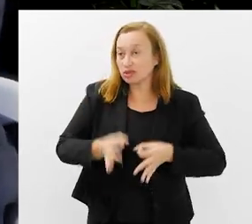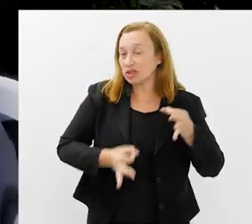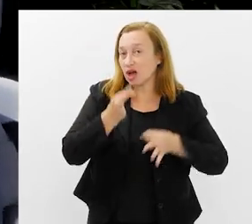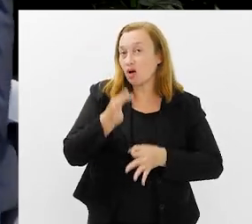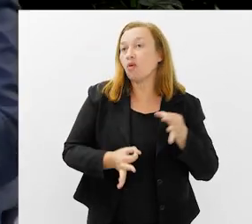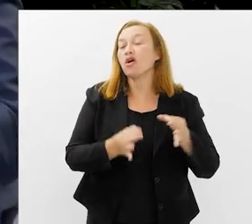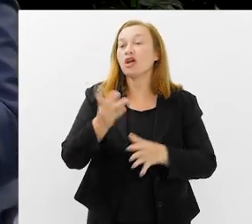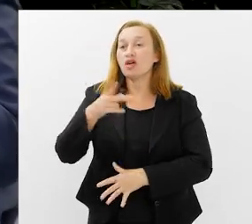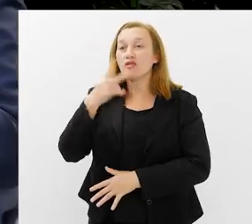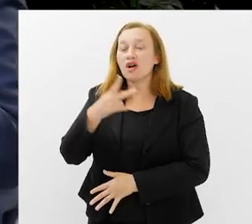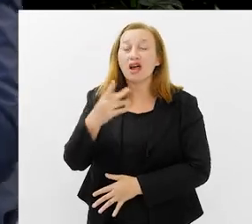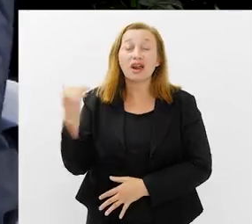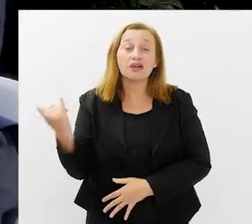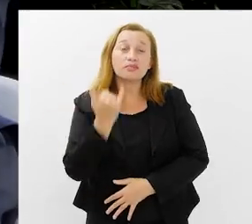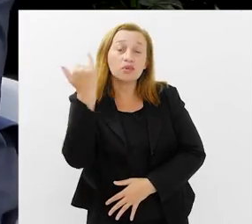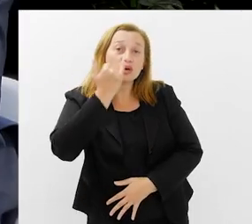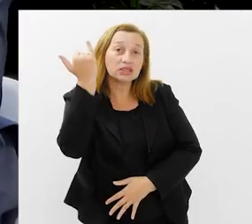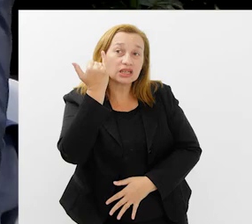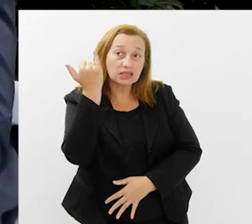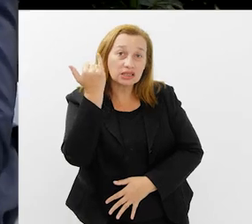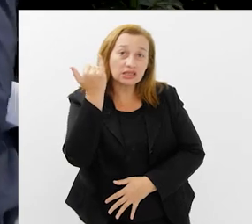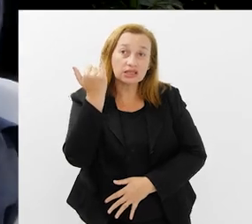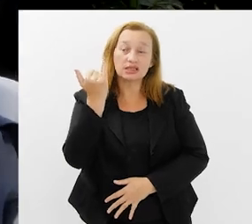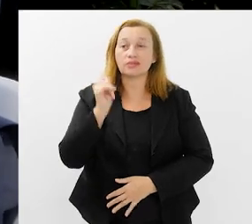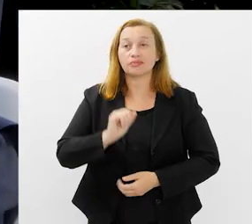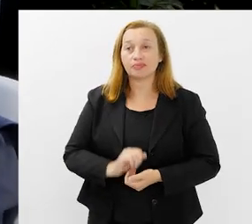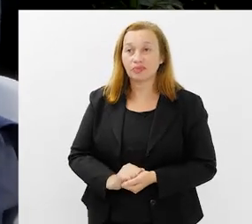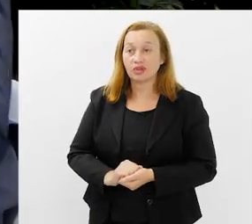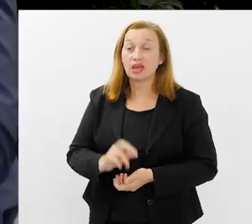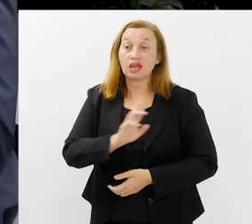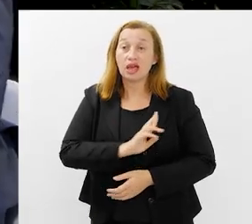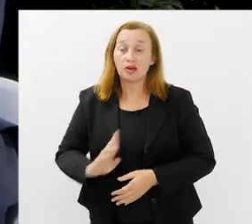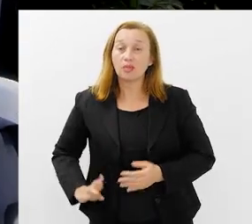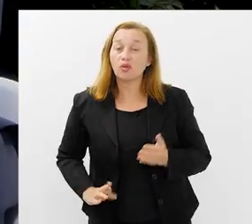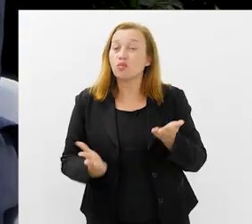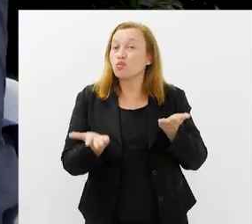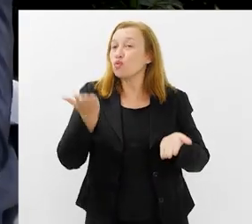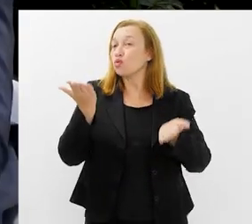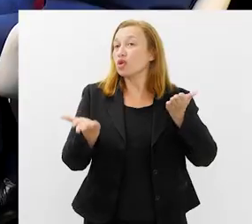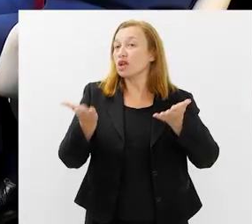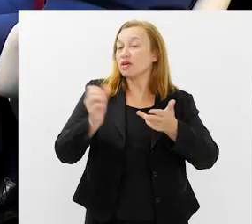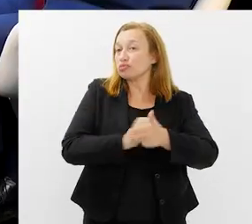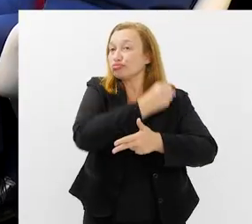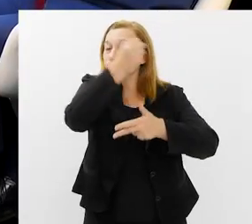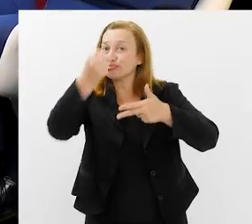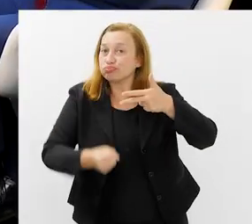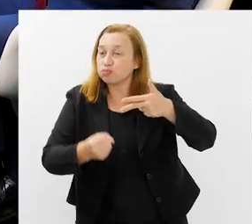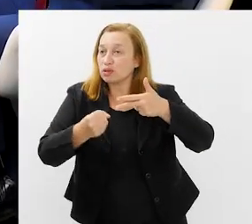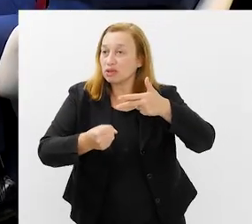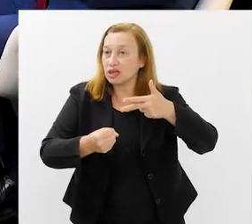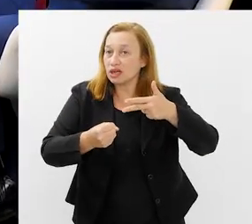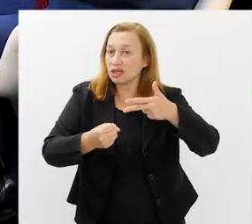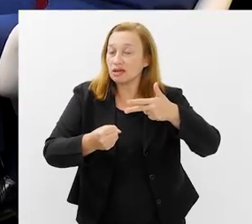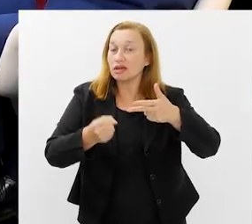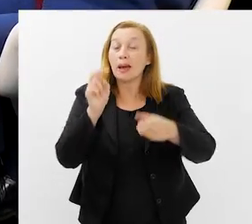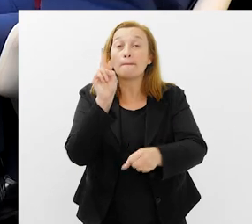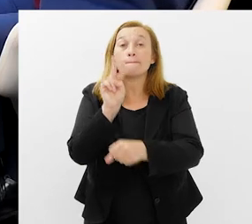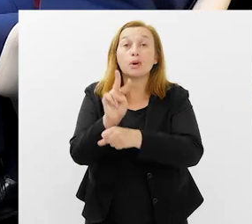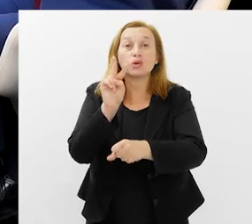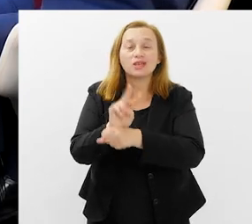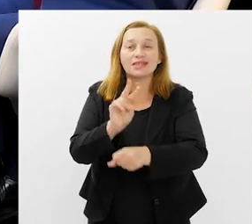eu levanto aqui a questão da importância na República, no equilíbrio dos poderes, a importância